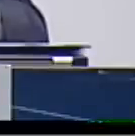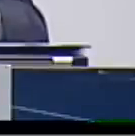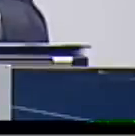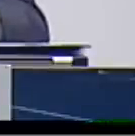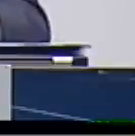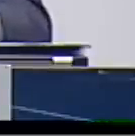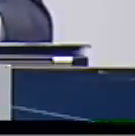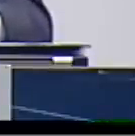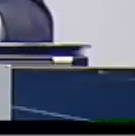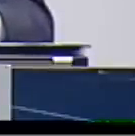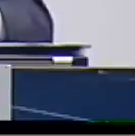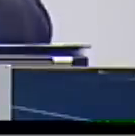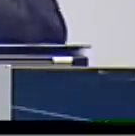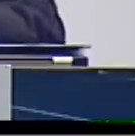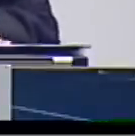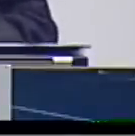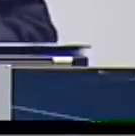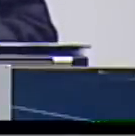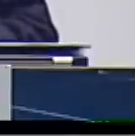continuidade,